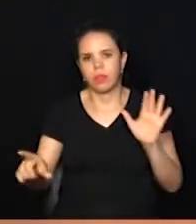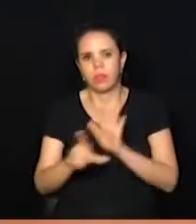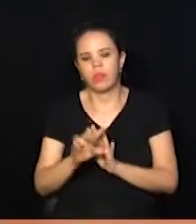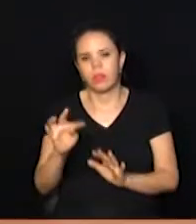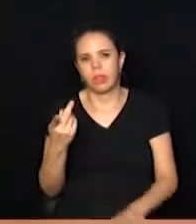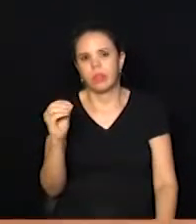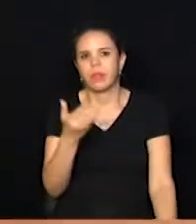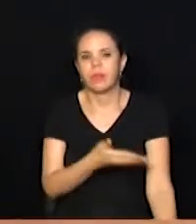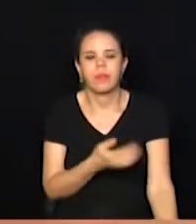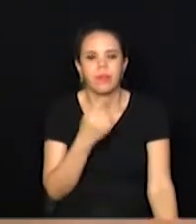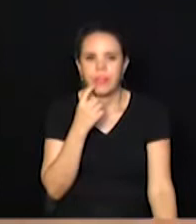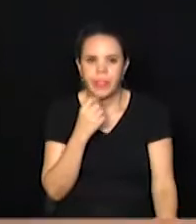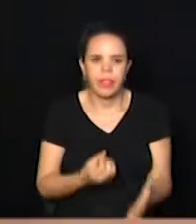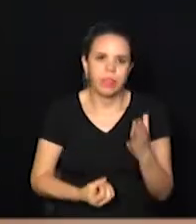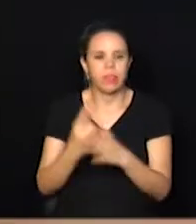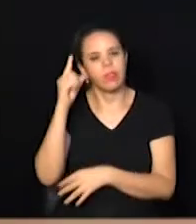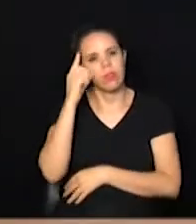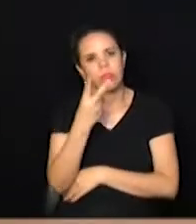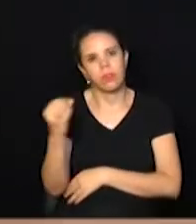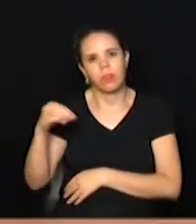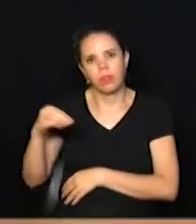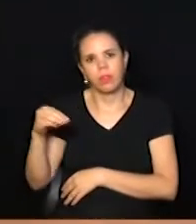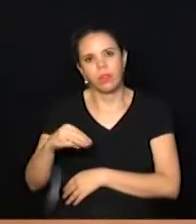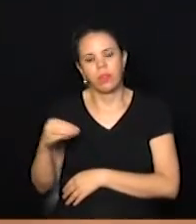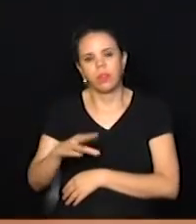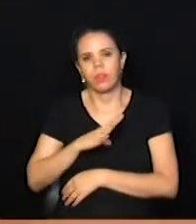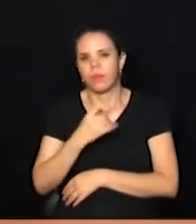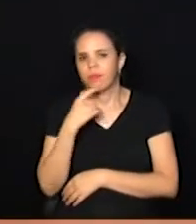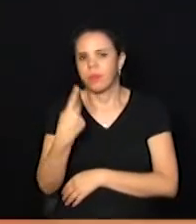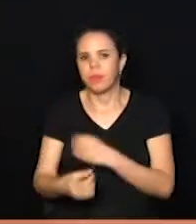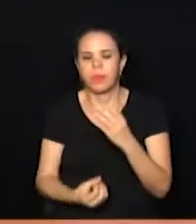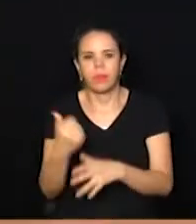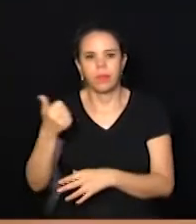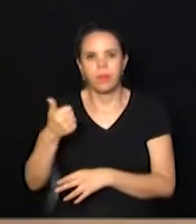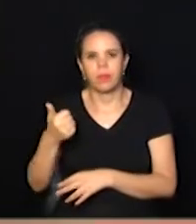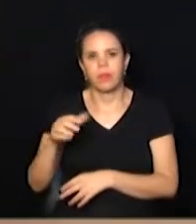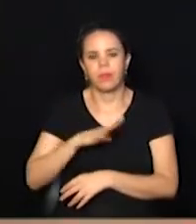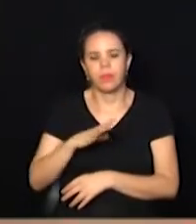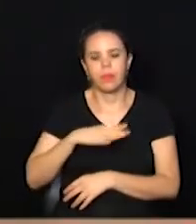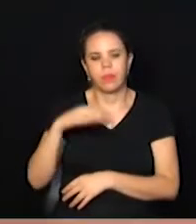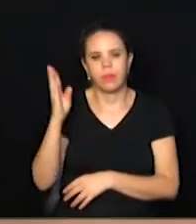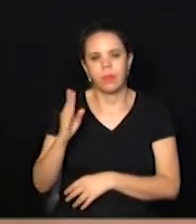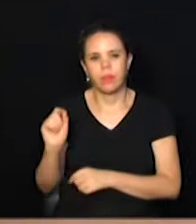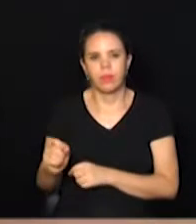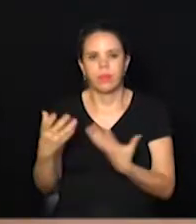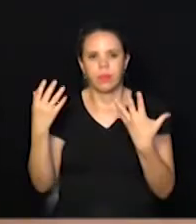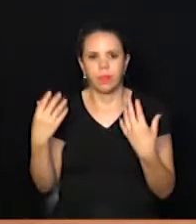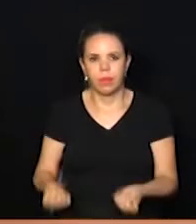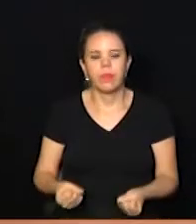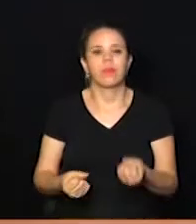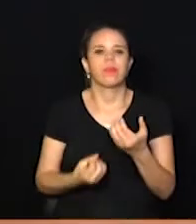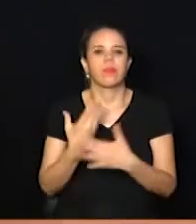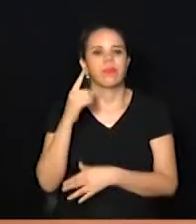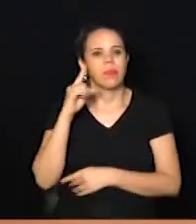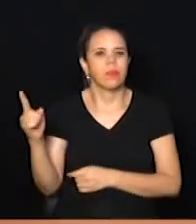Tiãozinho, que criava o dia 20 de novembro, na cidade de Campinas, uma das primeiras cidades a estipular o